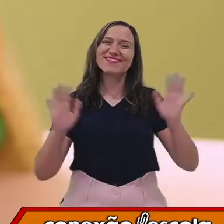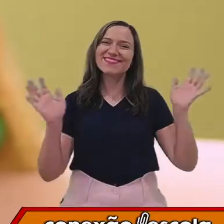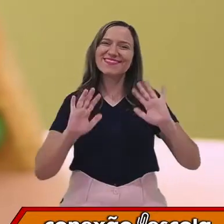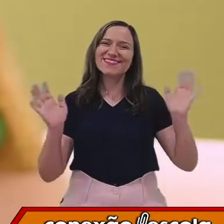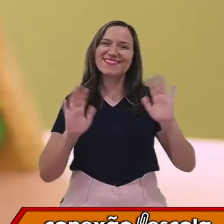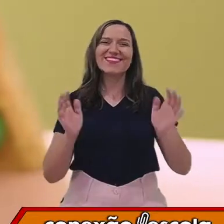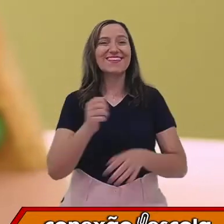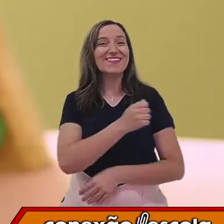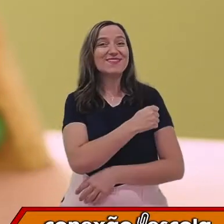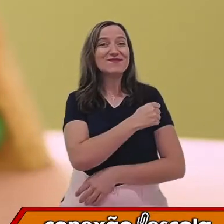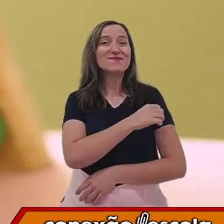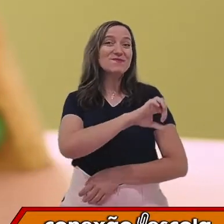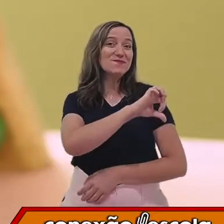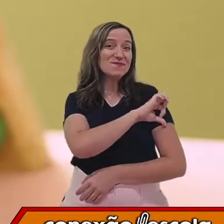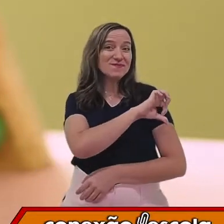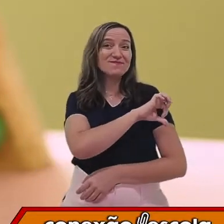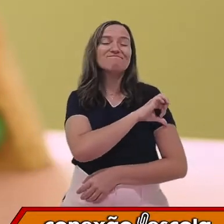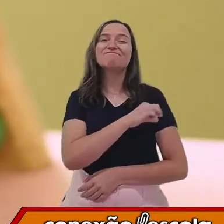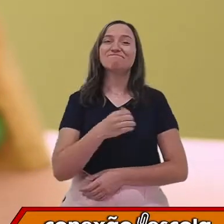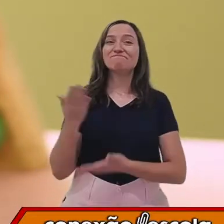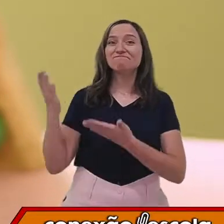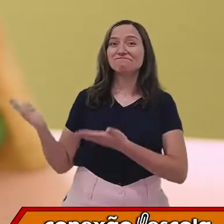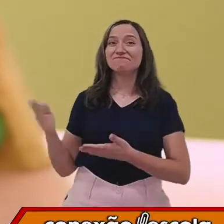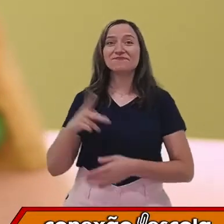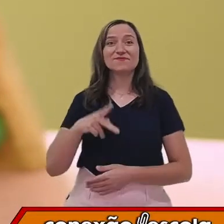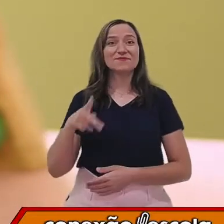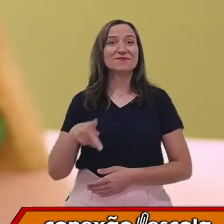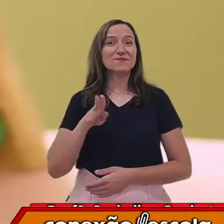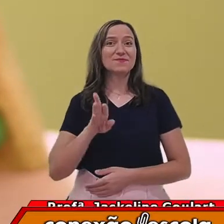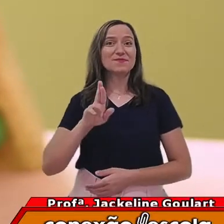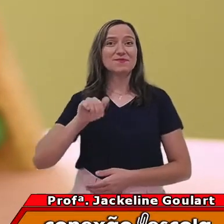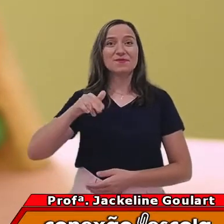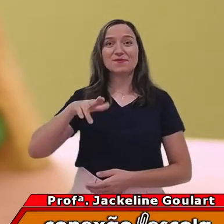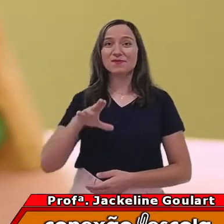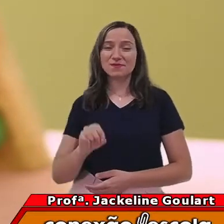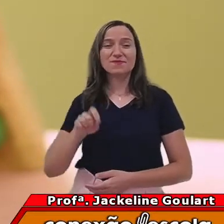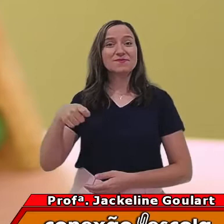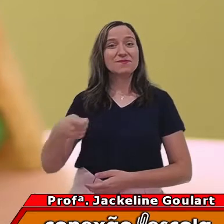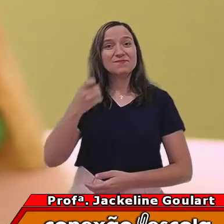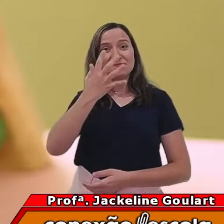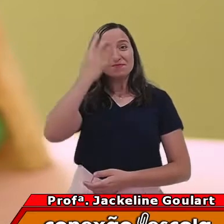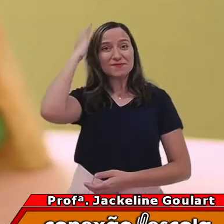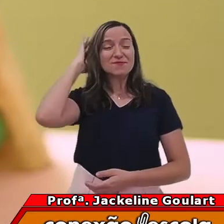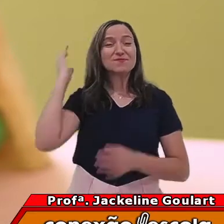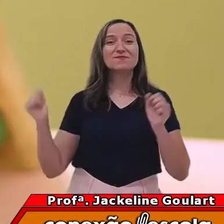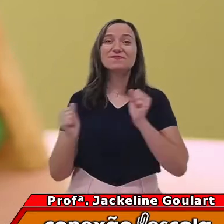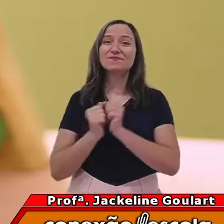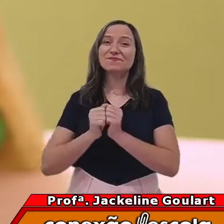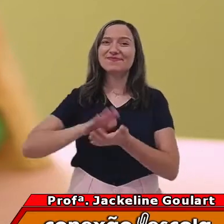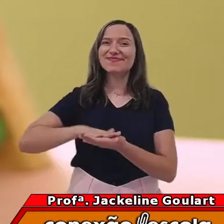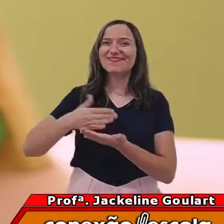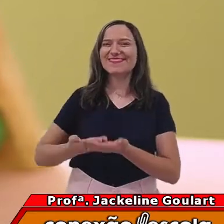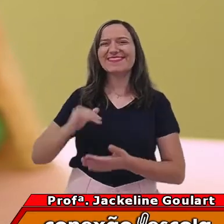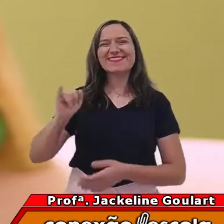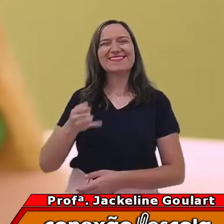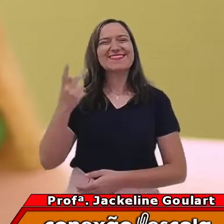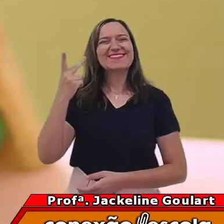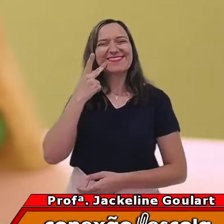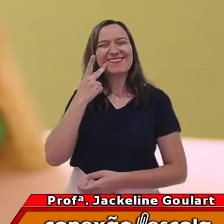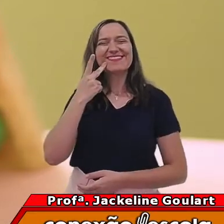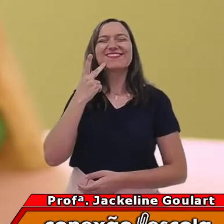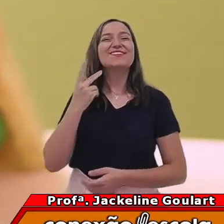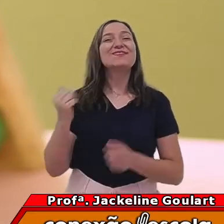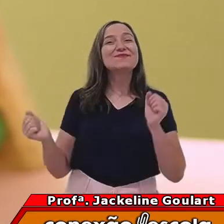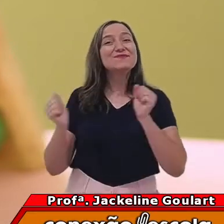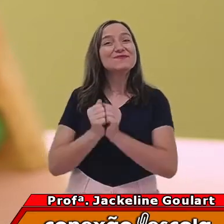Olá estudante do nono ano eu sou professor Bruno e juntamente com a nossa intérprete Jaqueline nós vamos estar